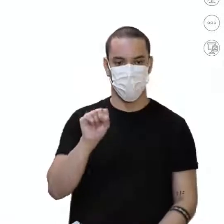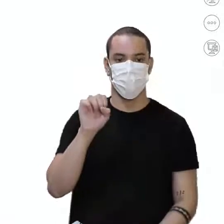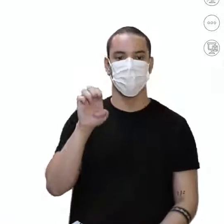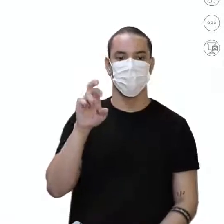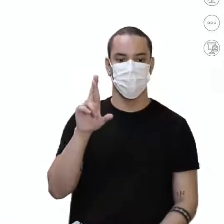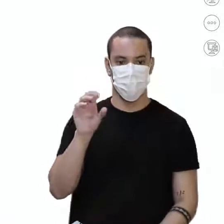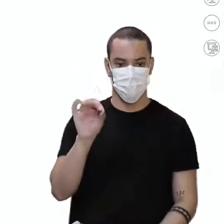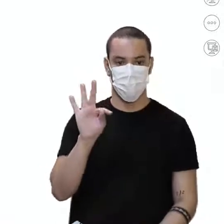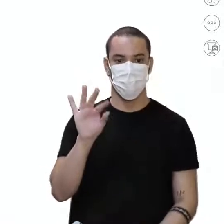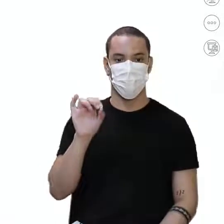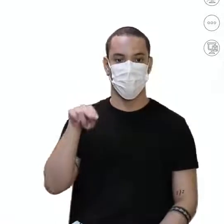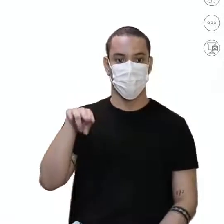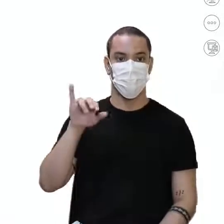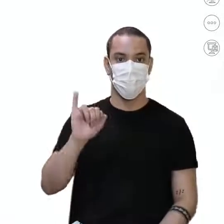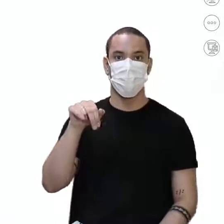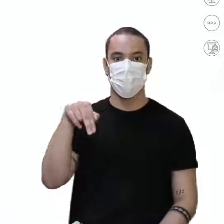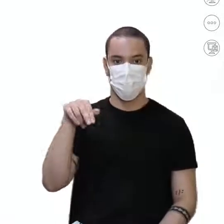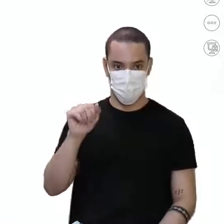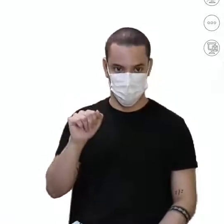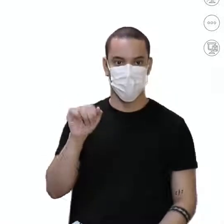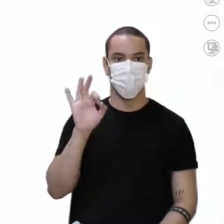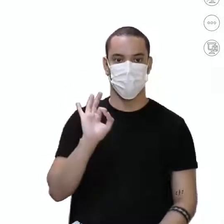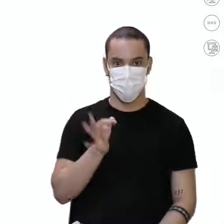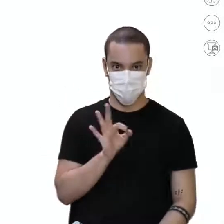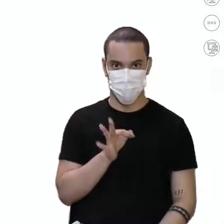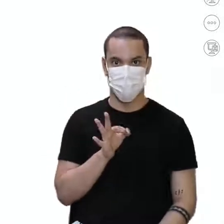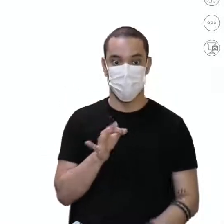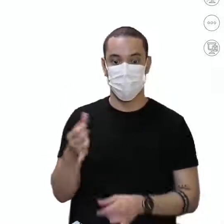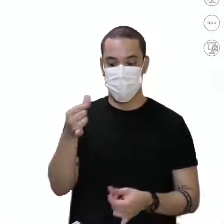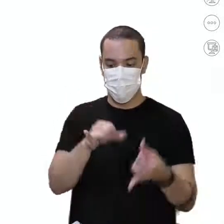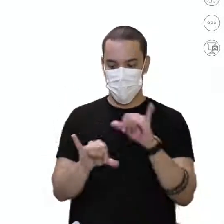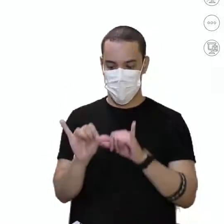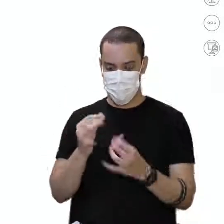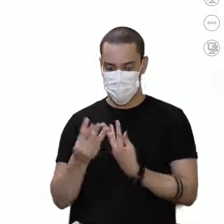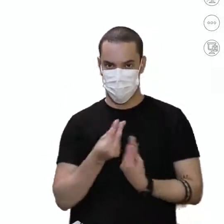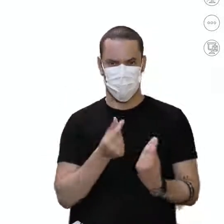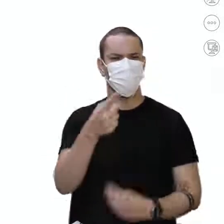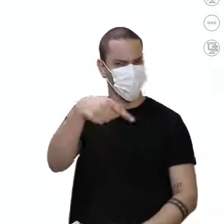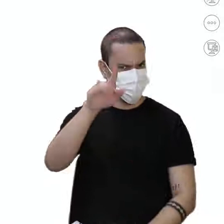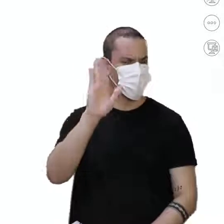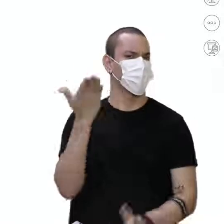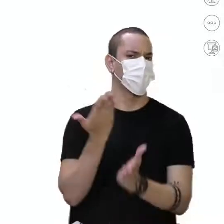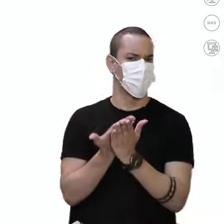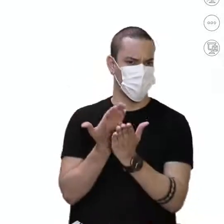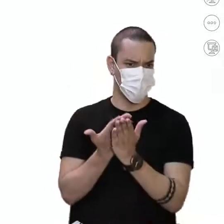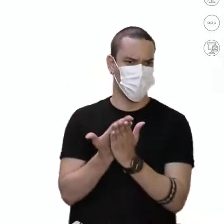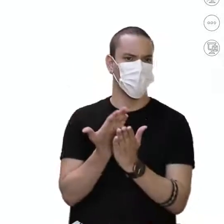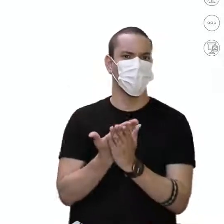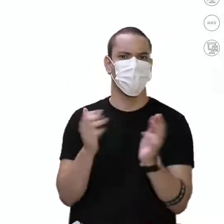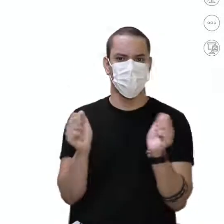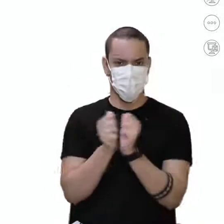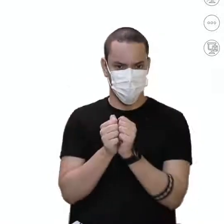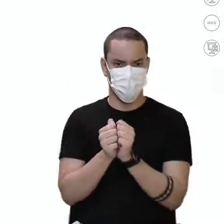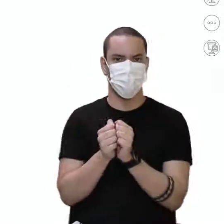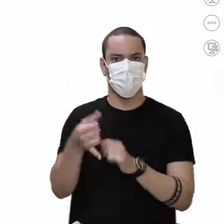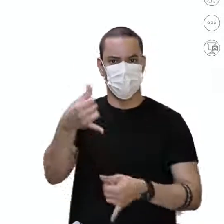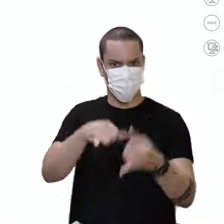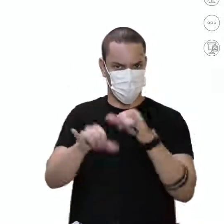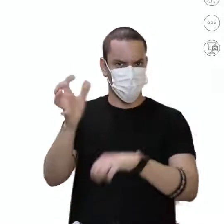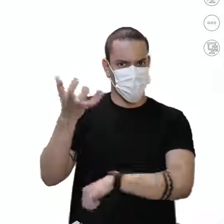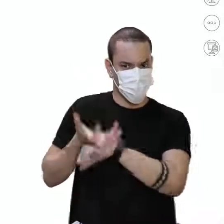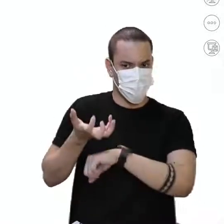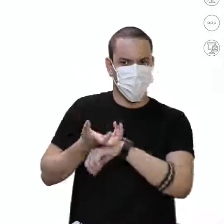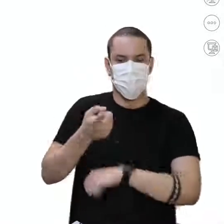Serotonina, exatamente, serotonina, são as 3 químicas, certo? Já devem ter estudado isso na aula de química,